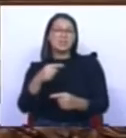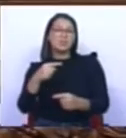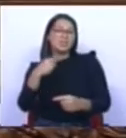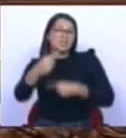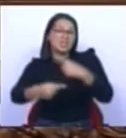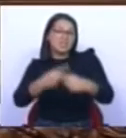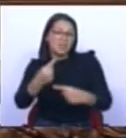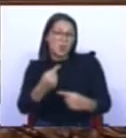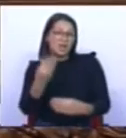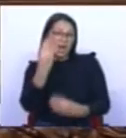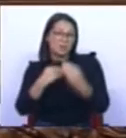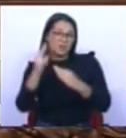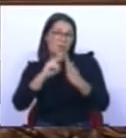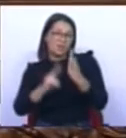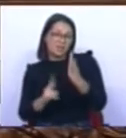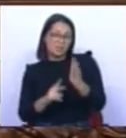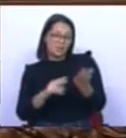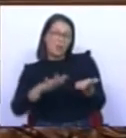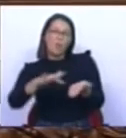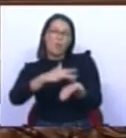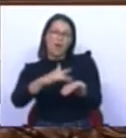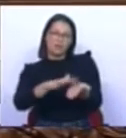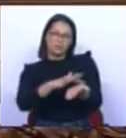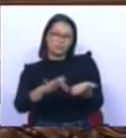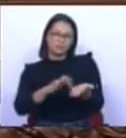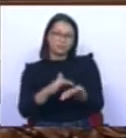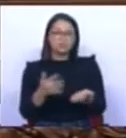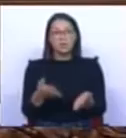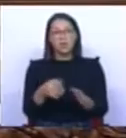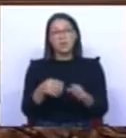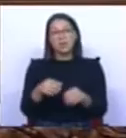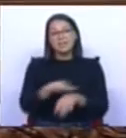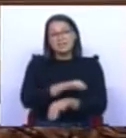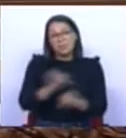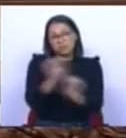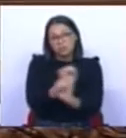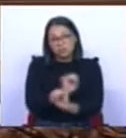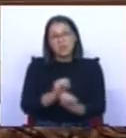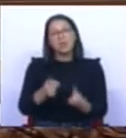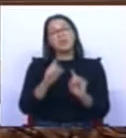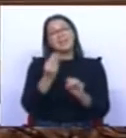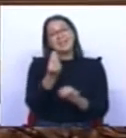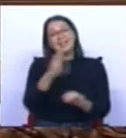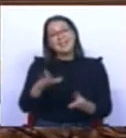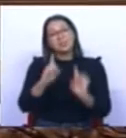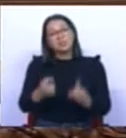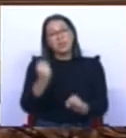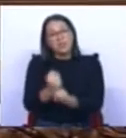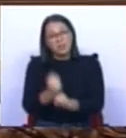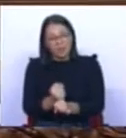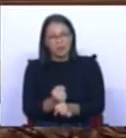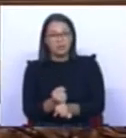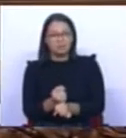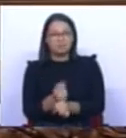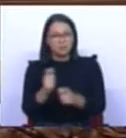aprendeu a ler por uma ardósia ou andou descalça, aqueles que começaram a trabalhar ainda crianças. Recusamos a